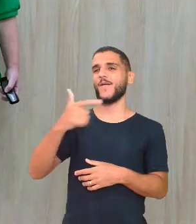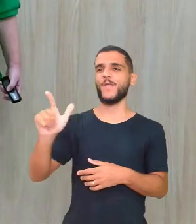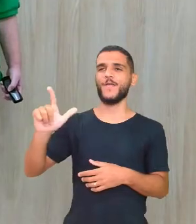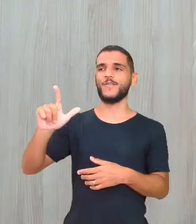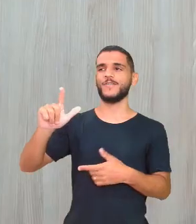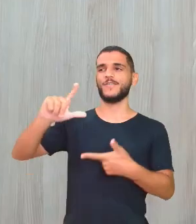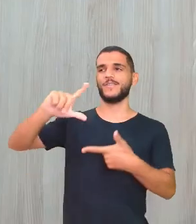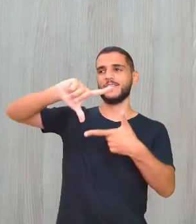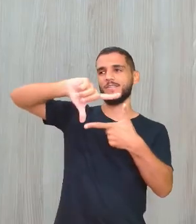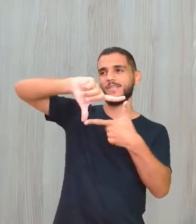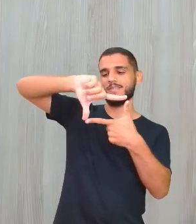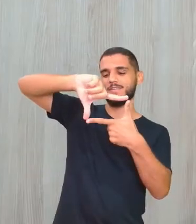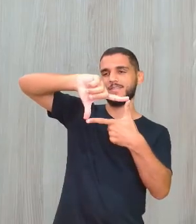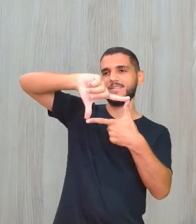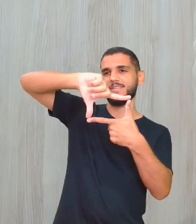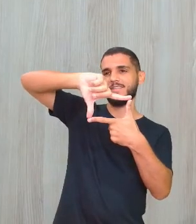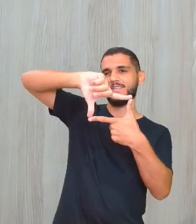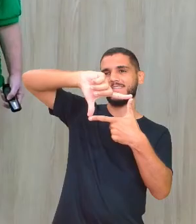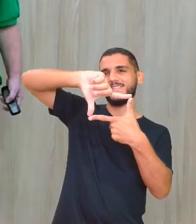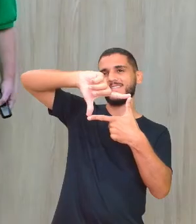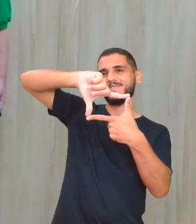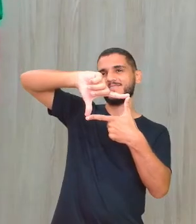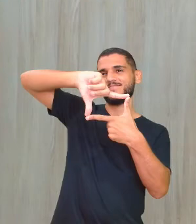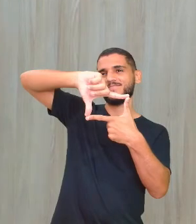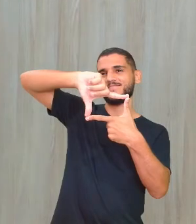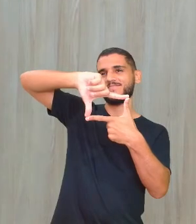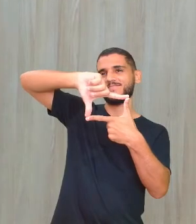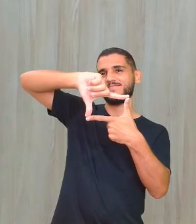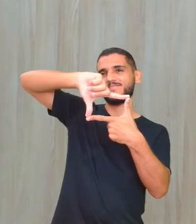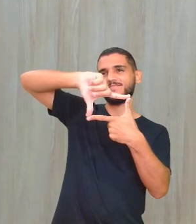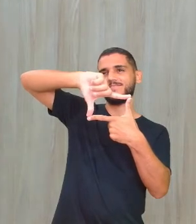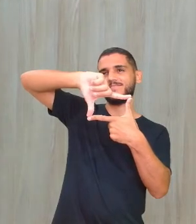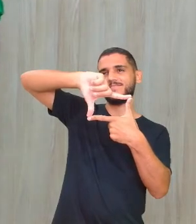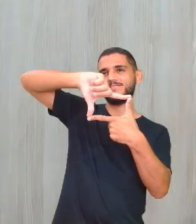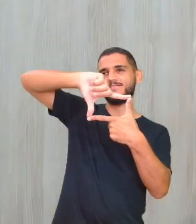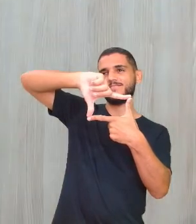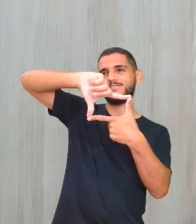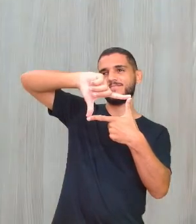retângulo? Oh, tem certeza, professora? Sim.